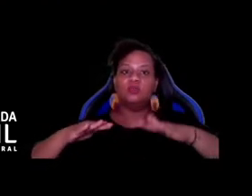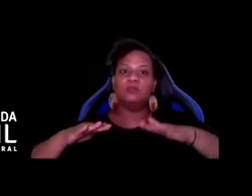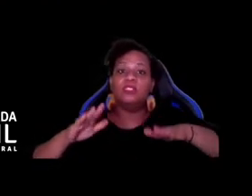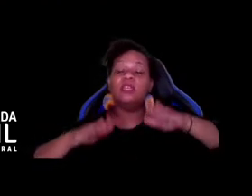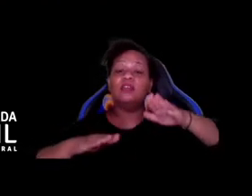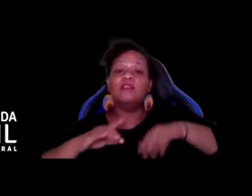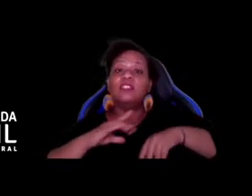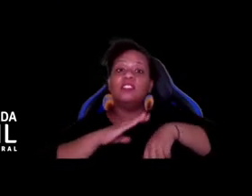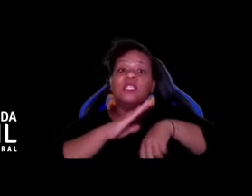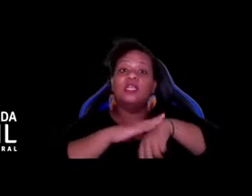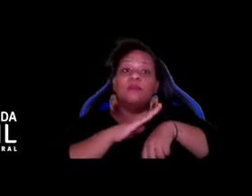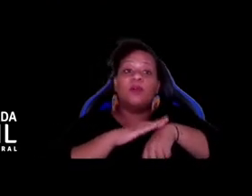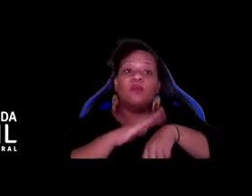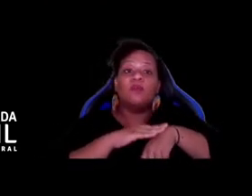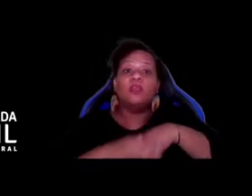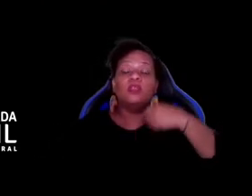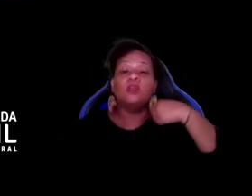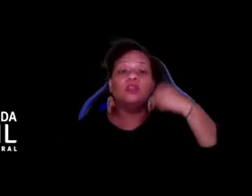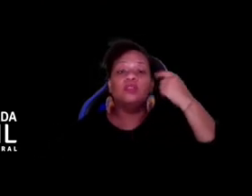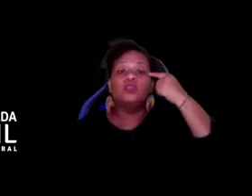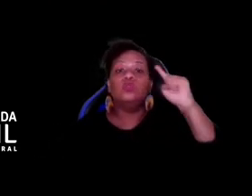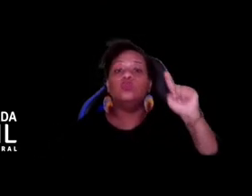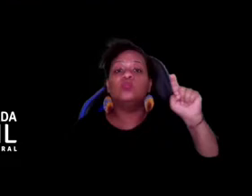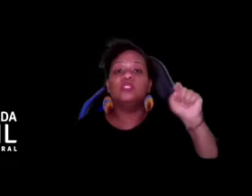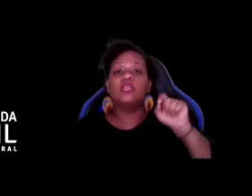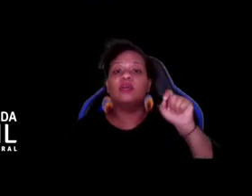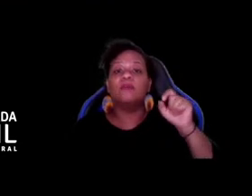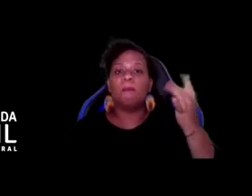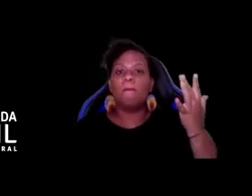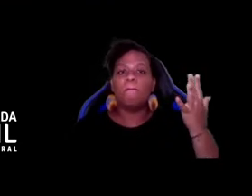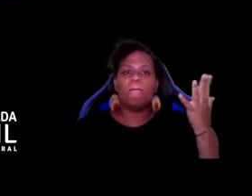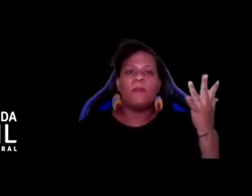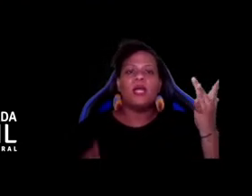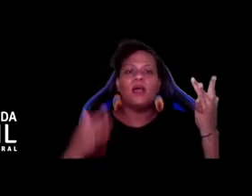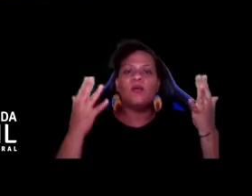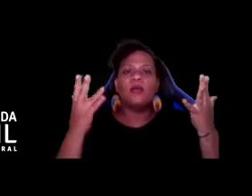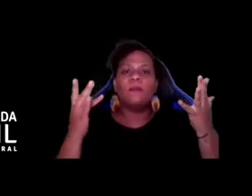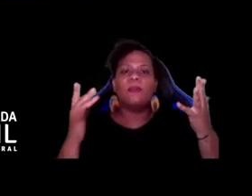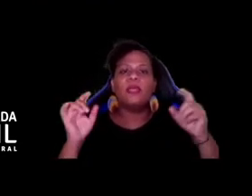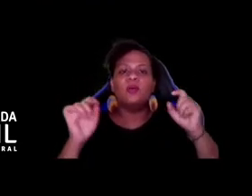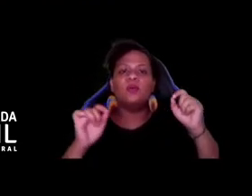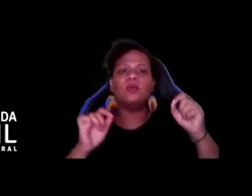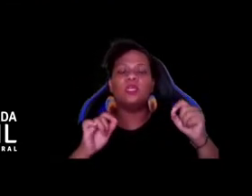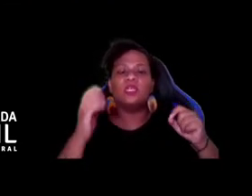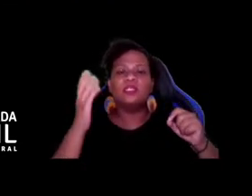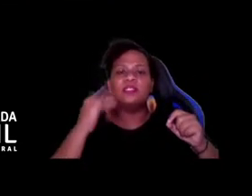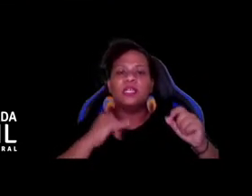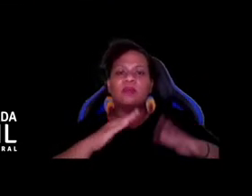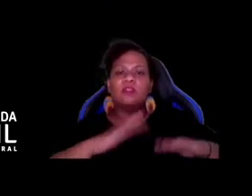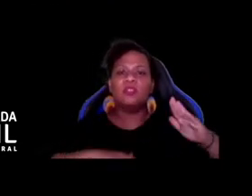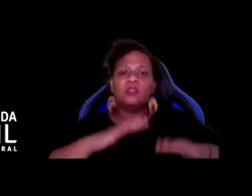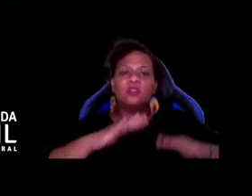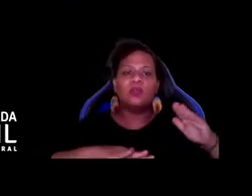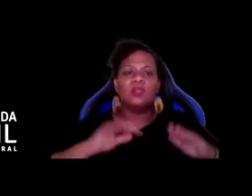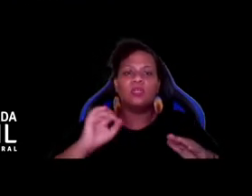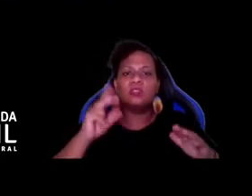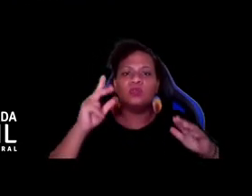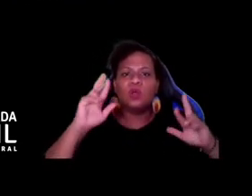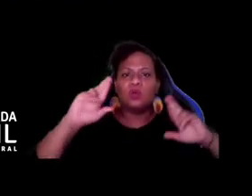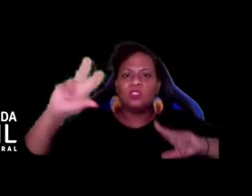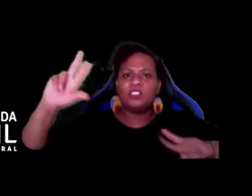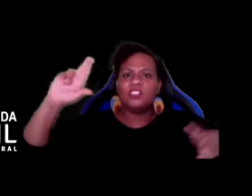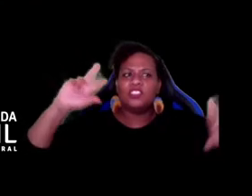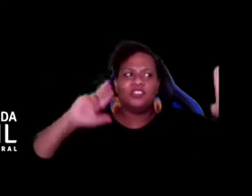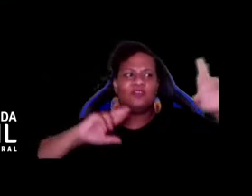gente não sabia o que era as mãos deles que estavam tocando ou se era alguma magia que estava